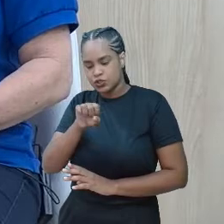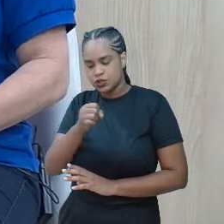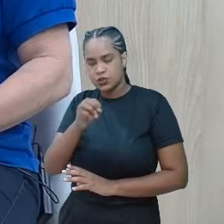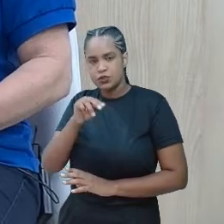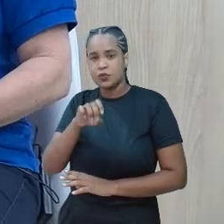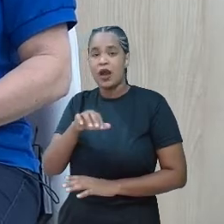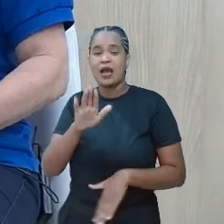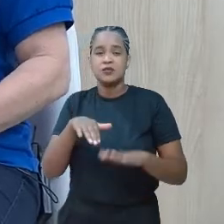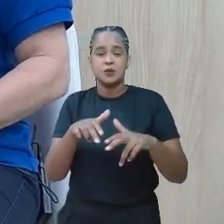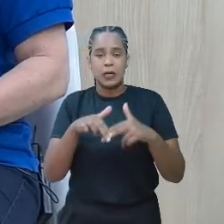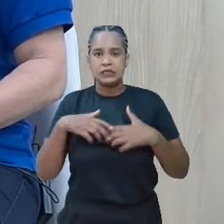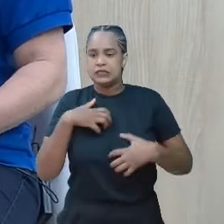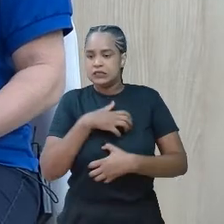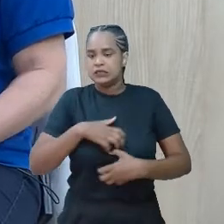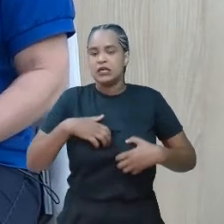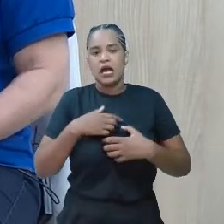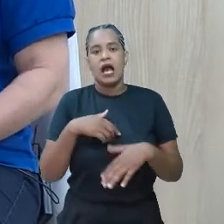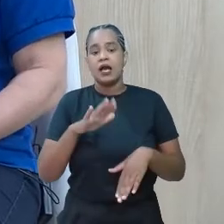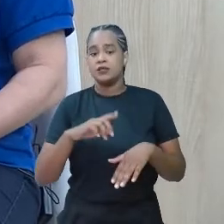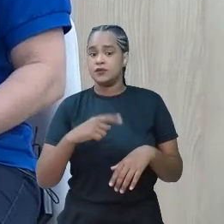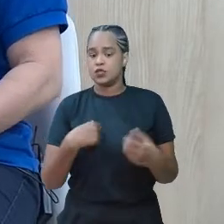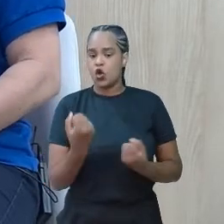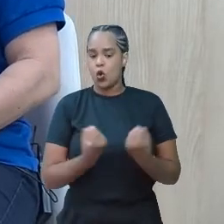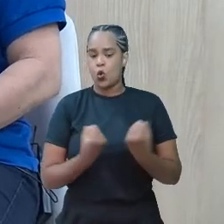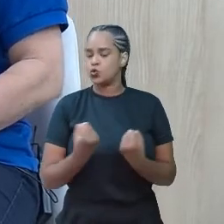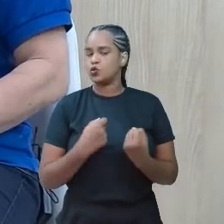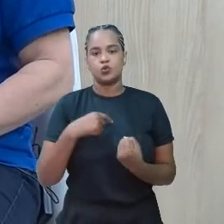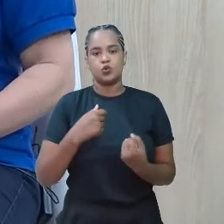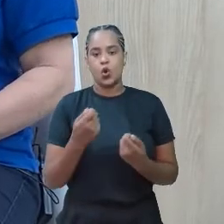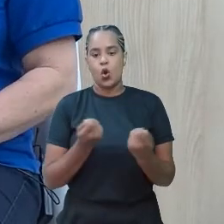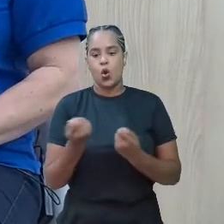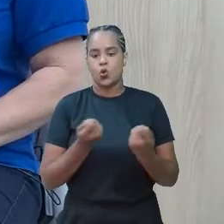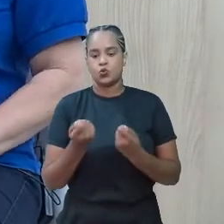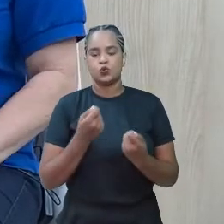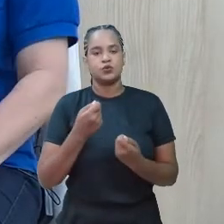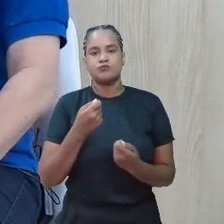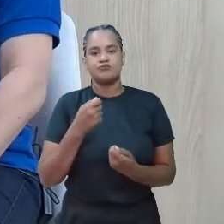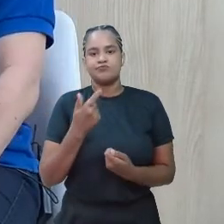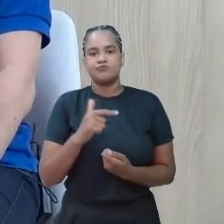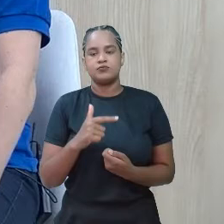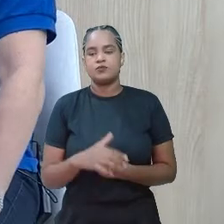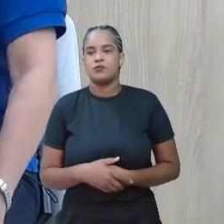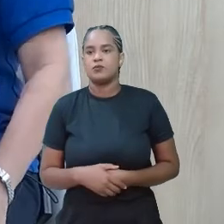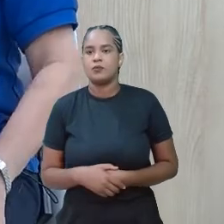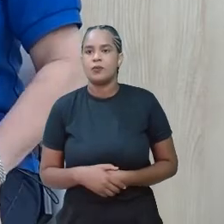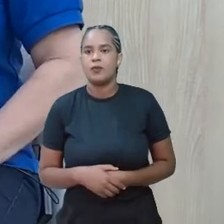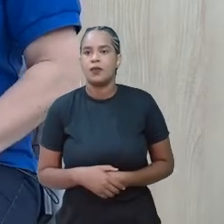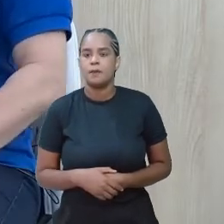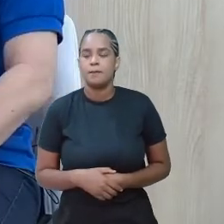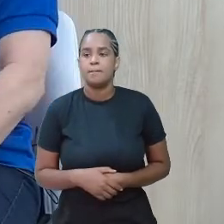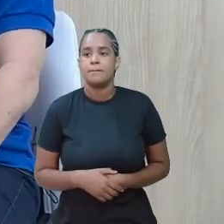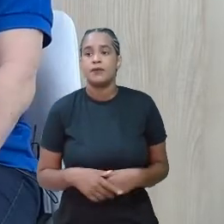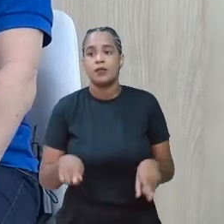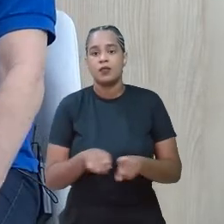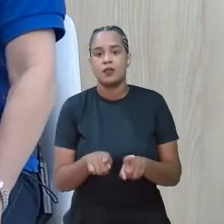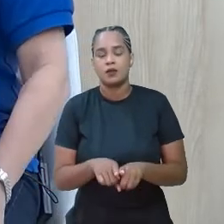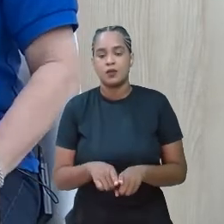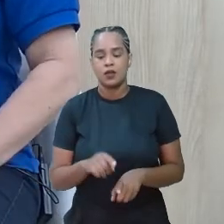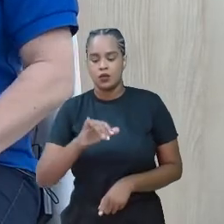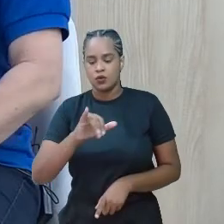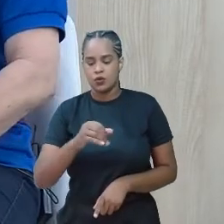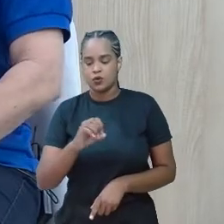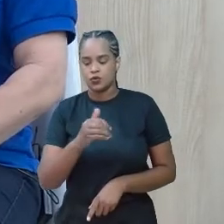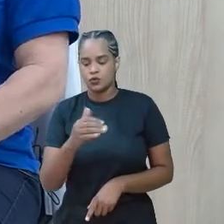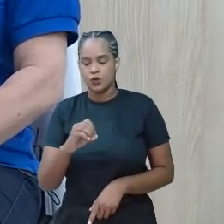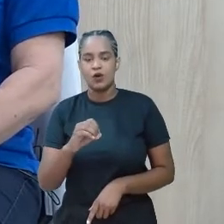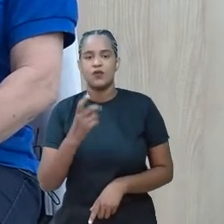vezes são involuntário, não é da vontade da pessoa. E João disse que o carro do ovo, né? Ele